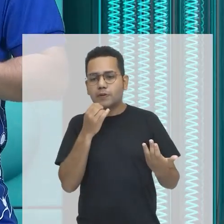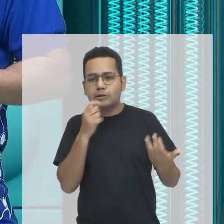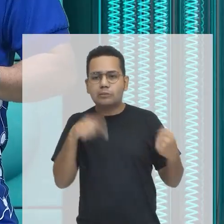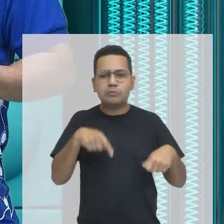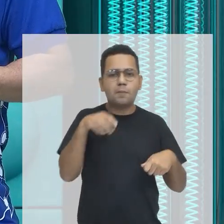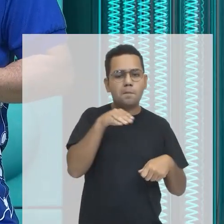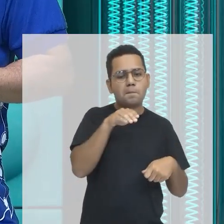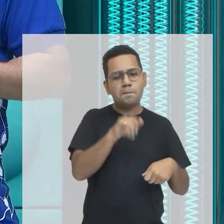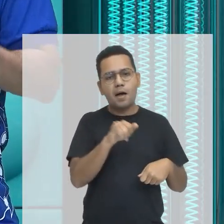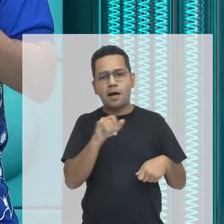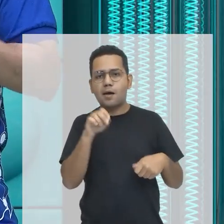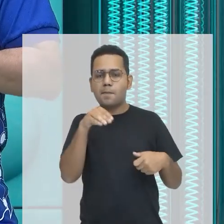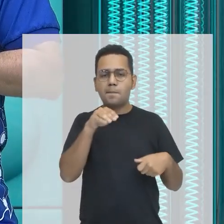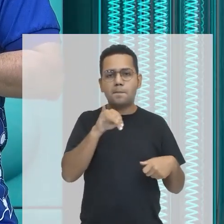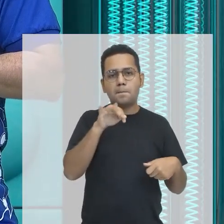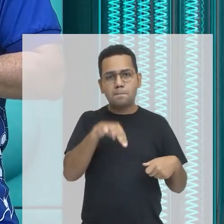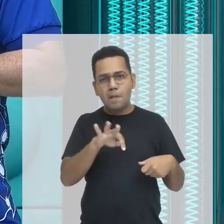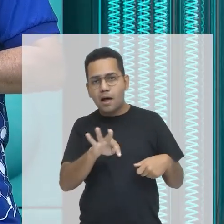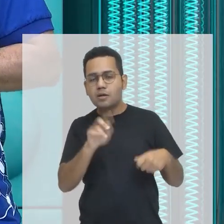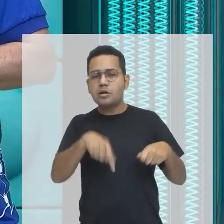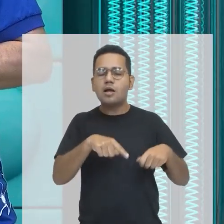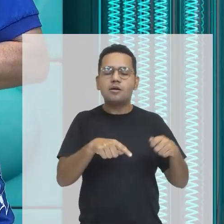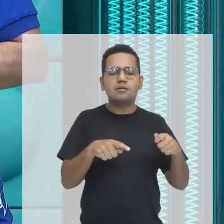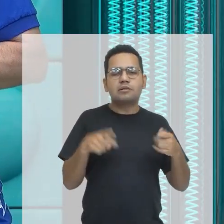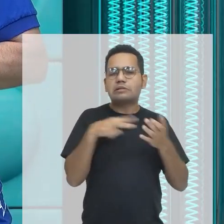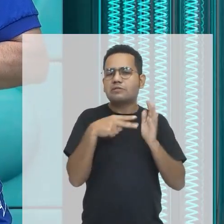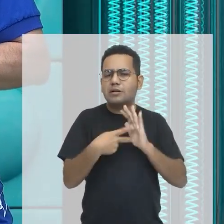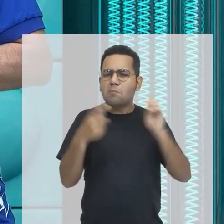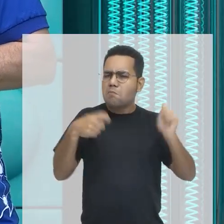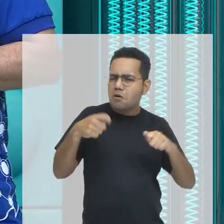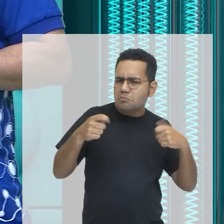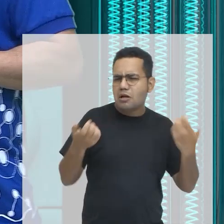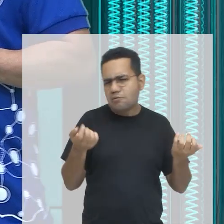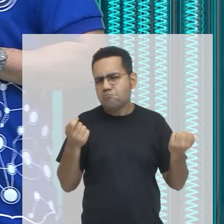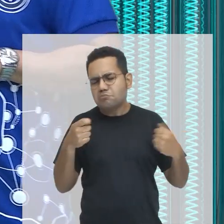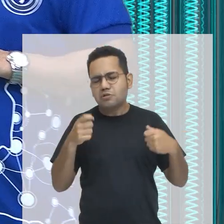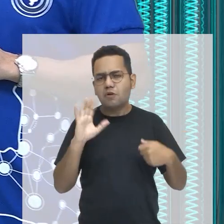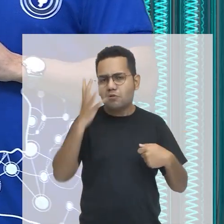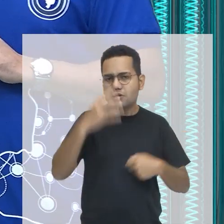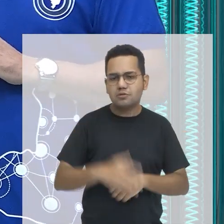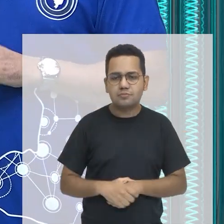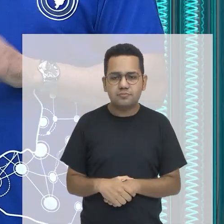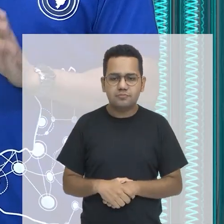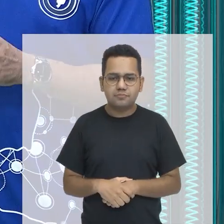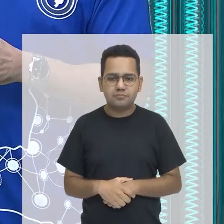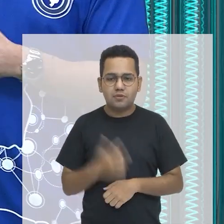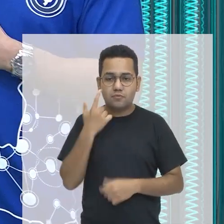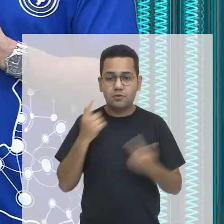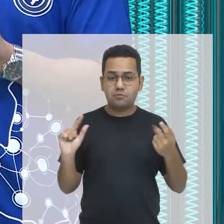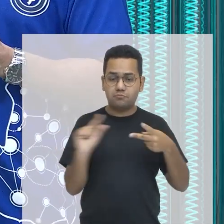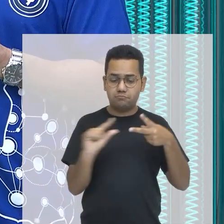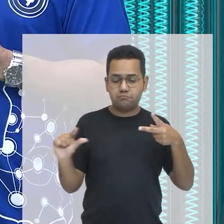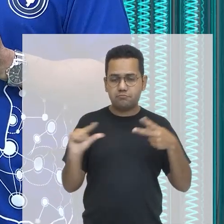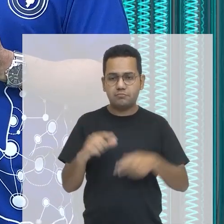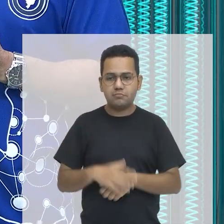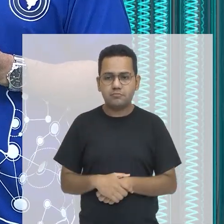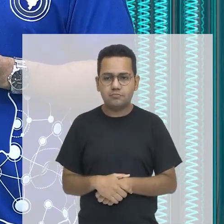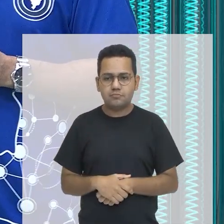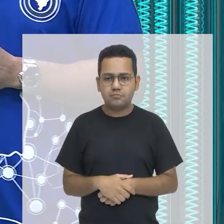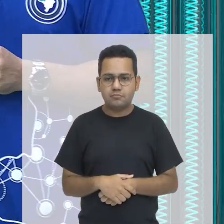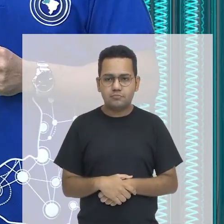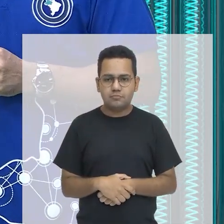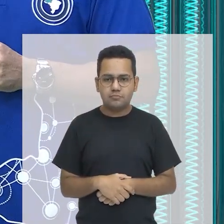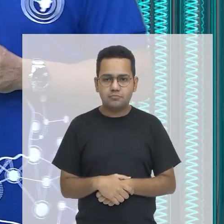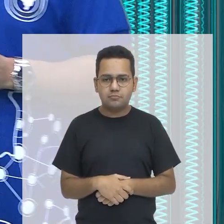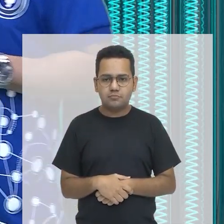might, mais ou menos por ali também, tá? Ele vai indicar a possibilidade. Olha só, o can. Então, can't you stay a little longer? Você não pode ficar um pouco